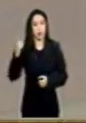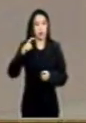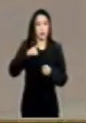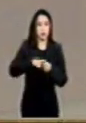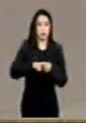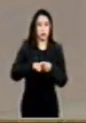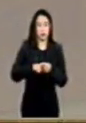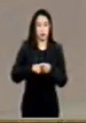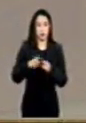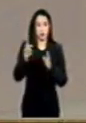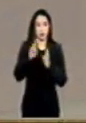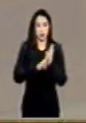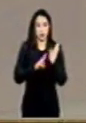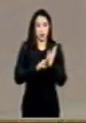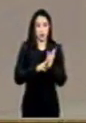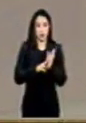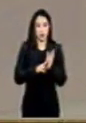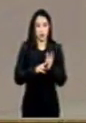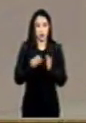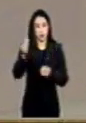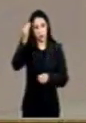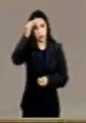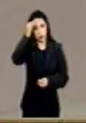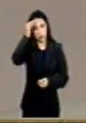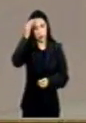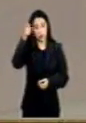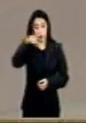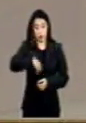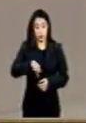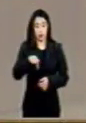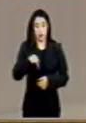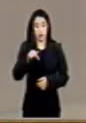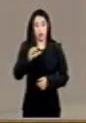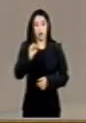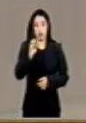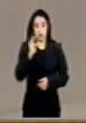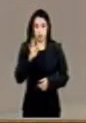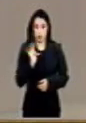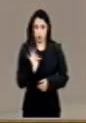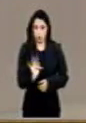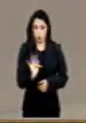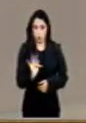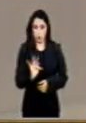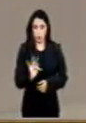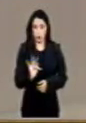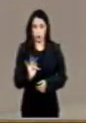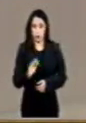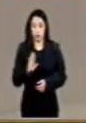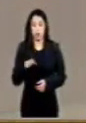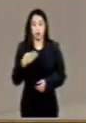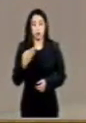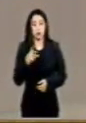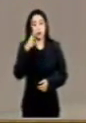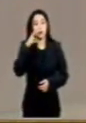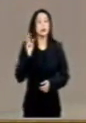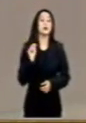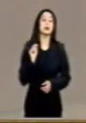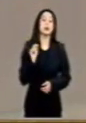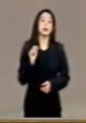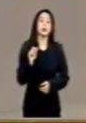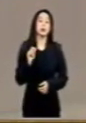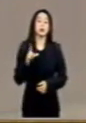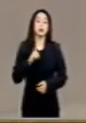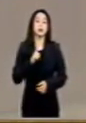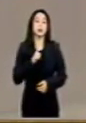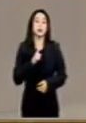autos de inquérito e conexos a esse tribunal, ao Supremo. Por decorrência dessa determinação, foram instaurados,